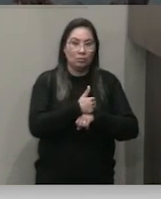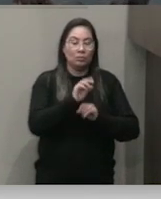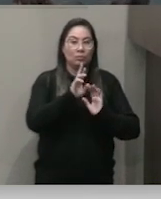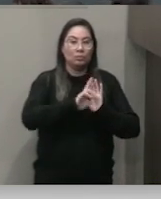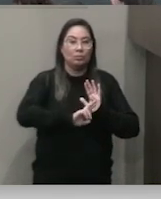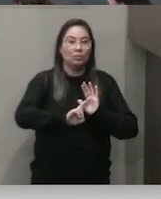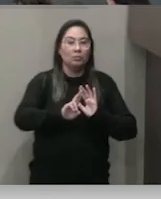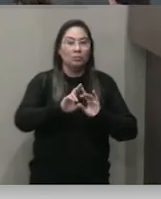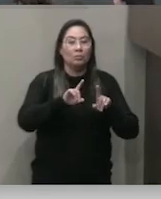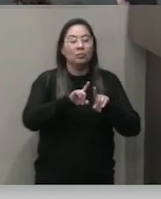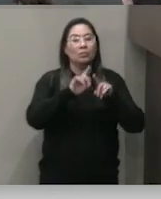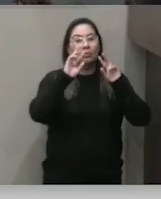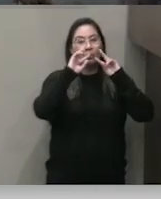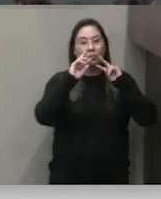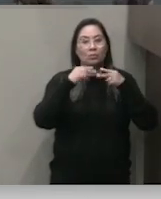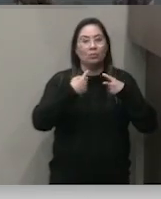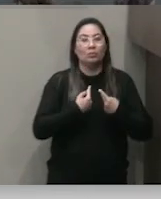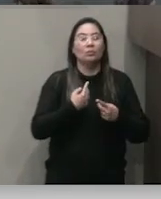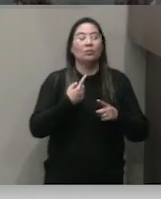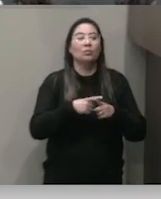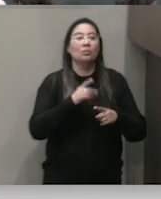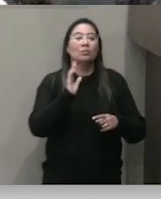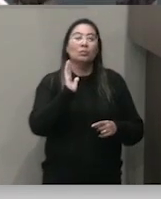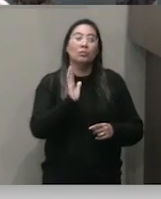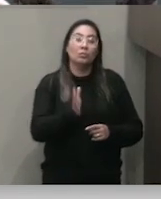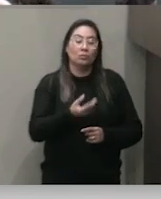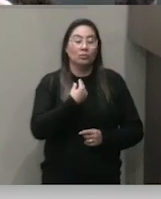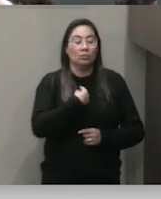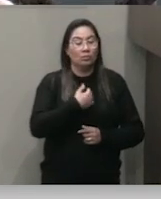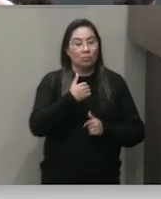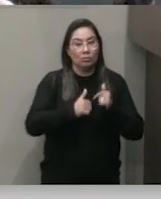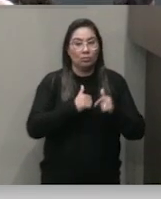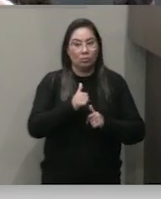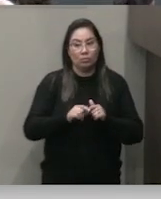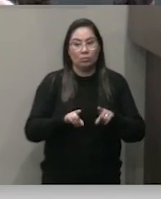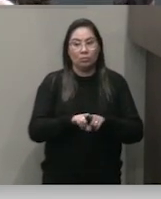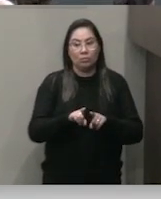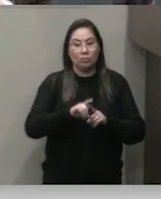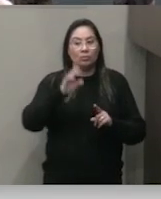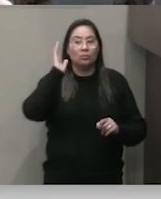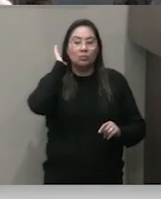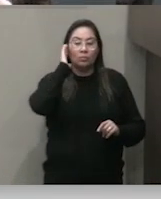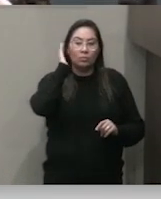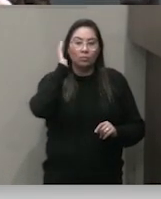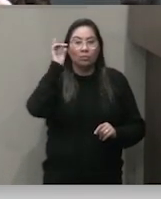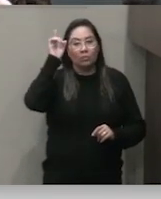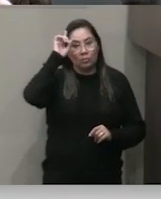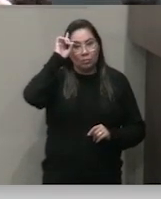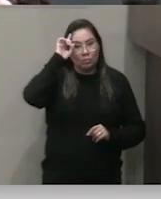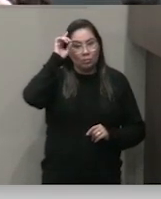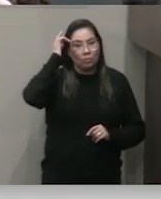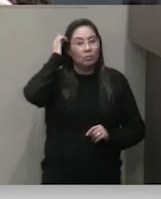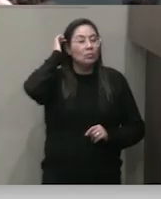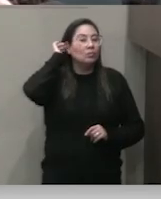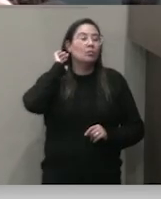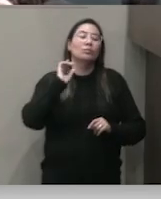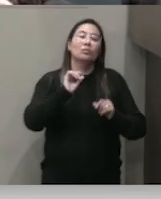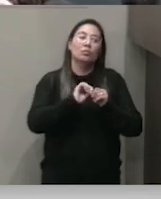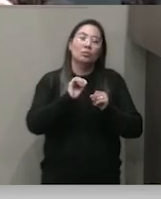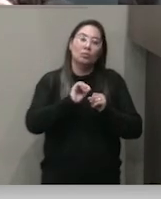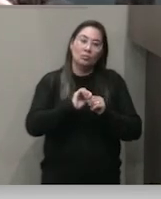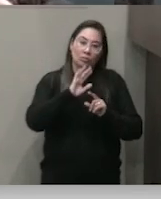que reconhece, porque já esteve na linha de frente, sabe bem como que é o dia a dia, então faz aqui méritos